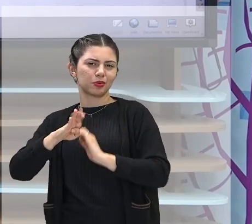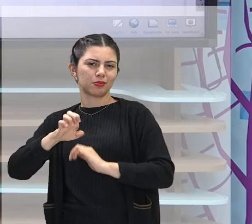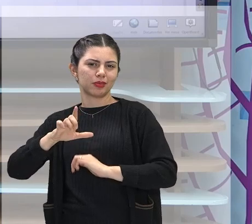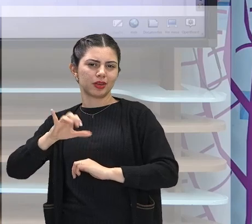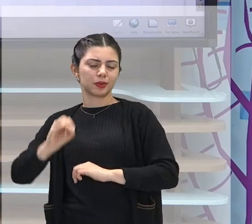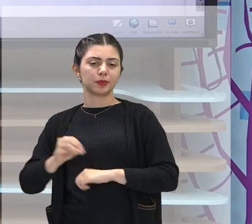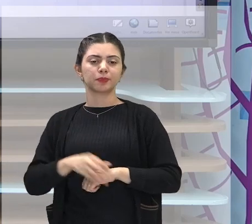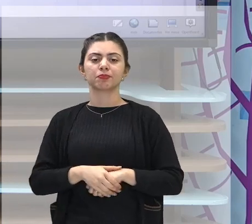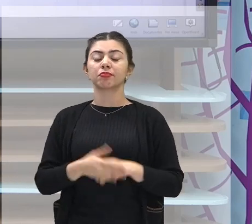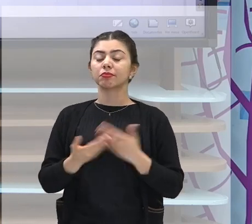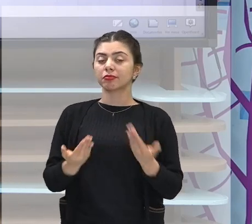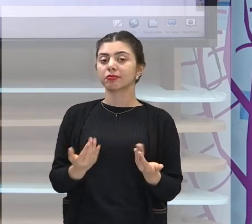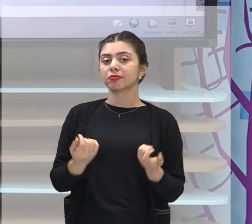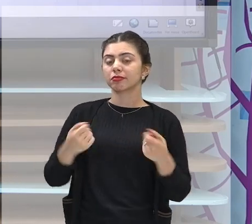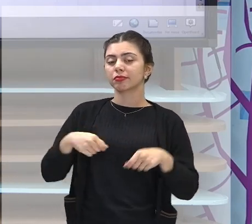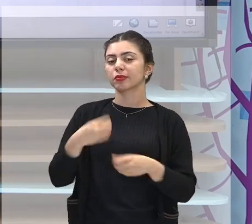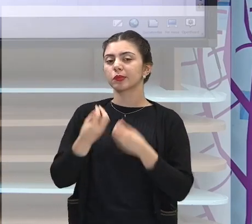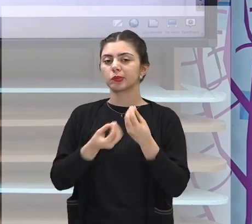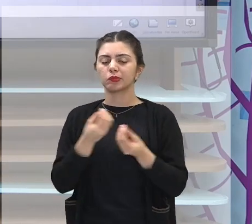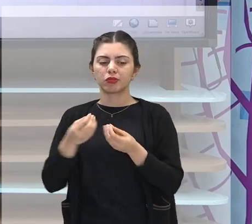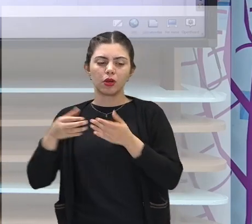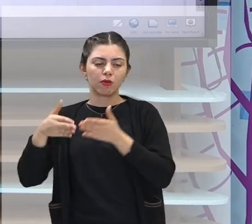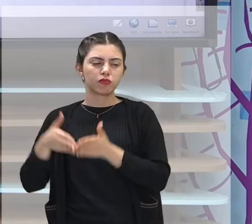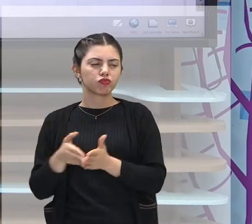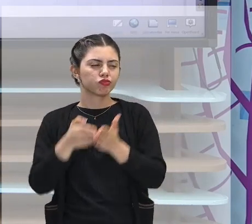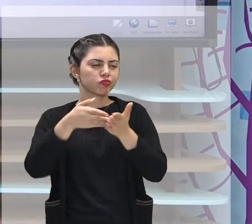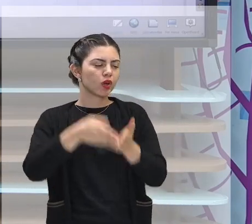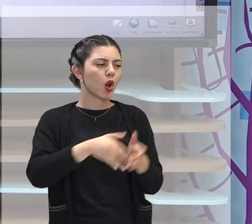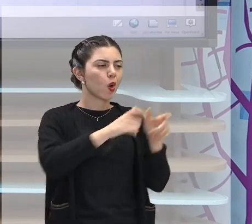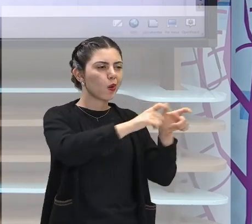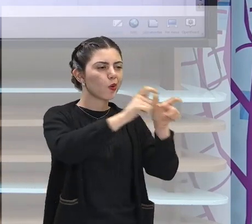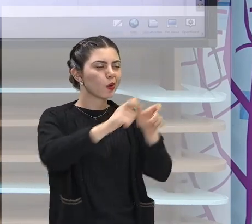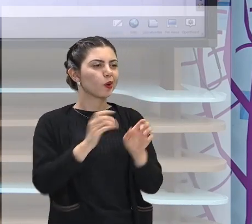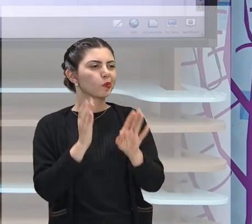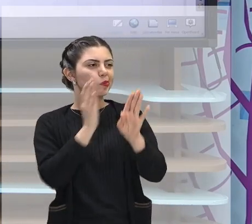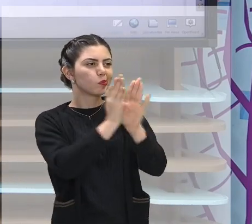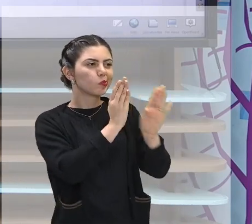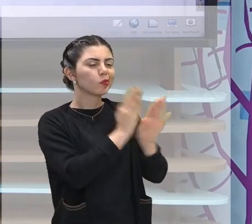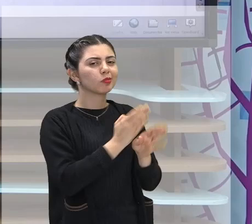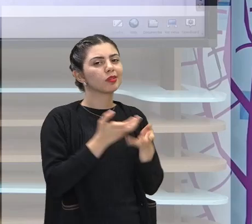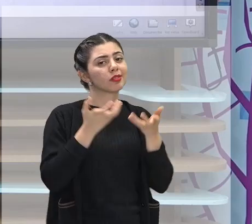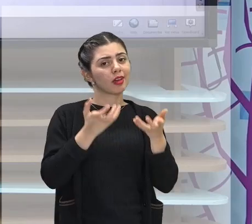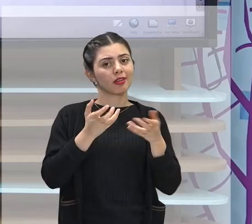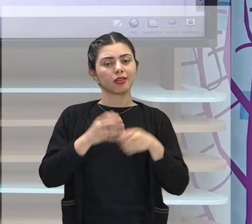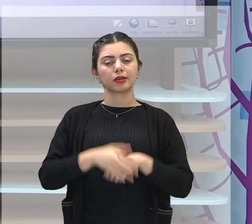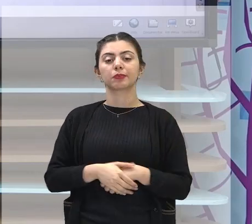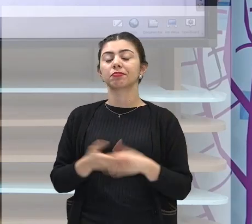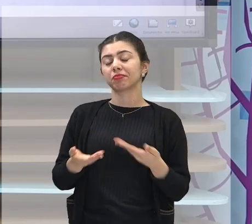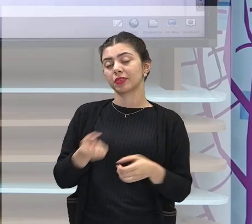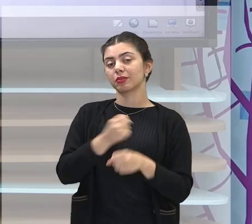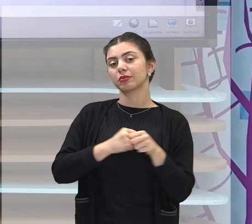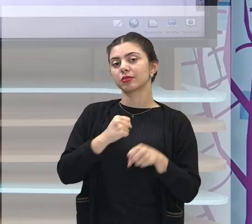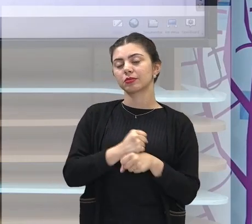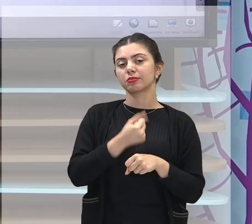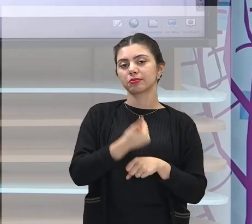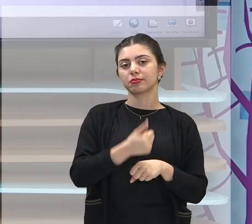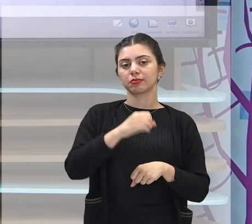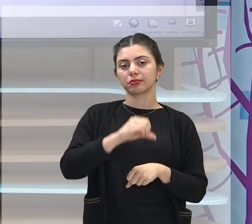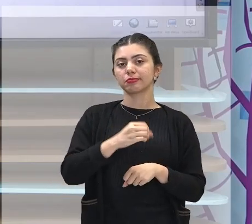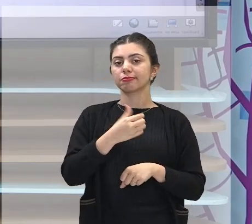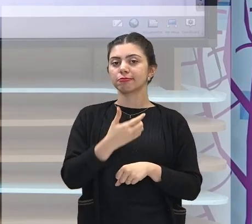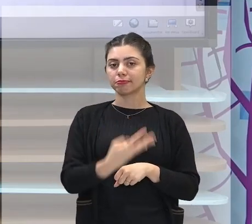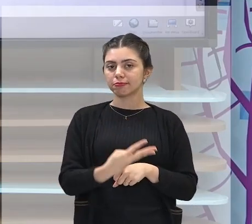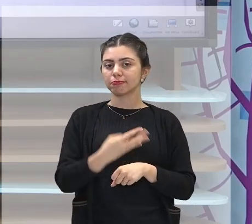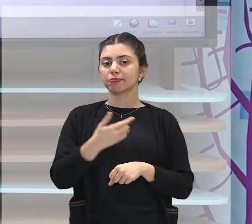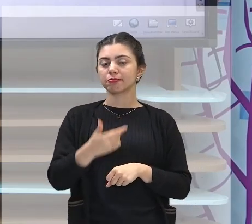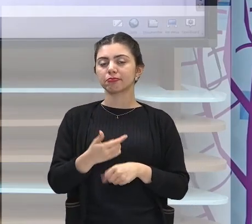ele pudesse, né, ir em busca de novos territórios. Então é assim que em 1942,